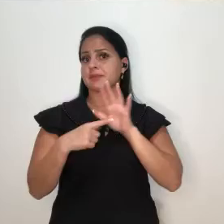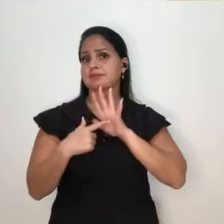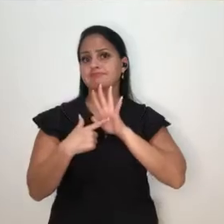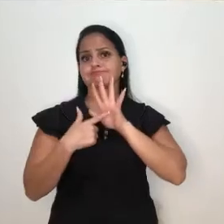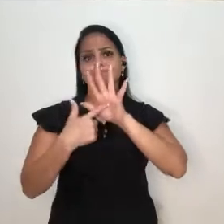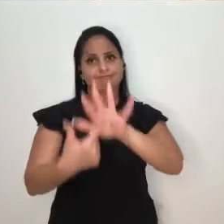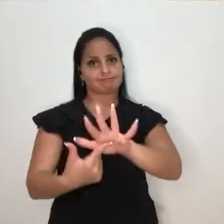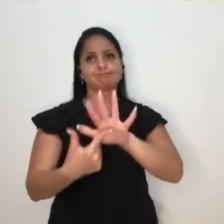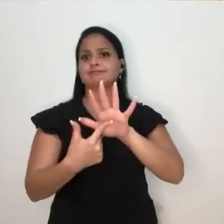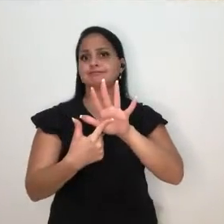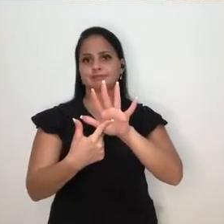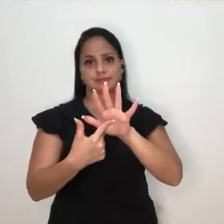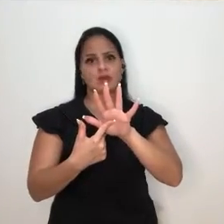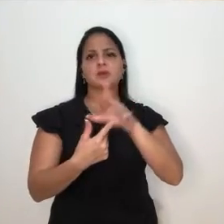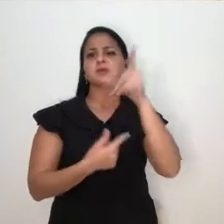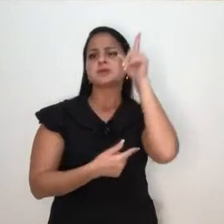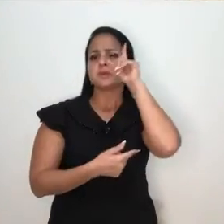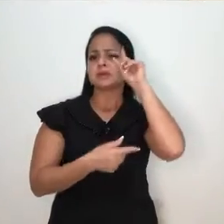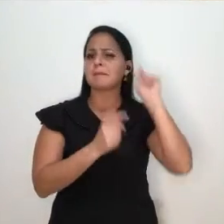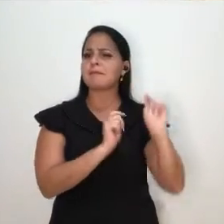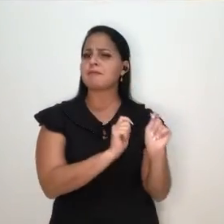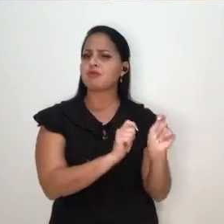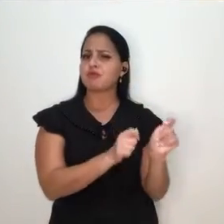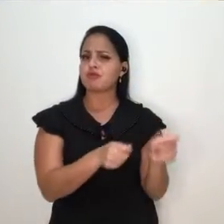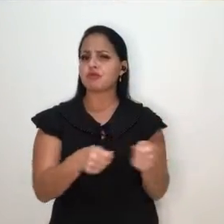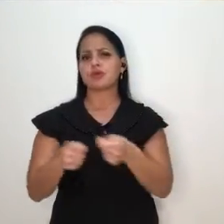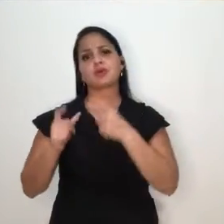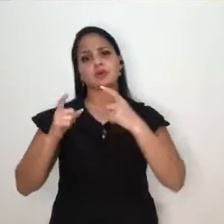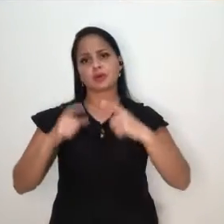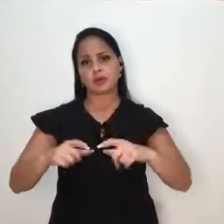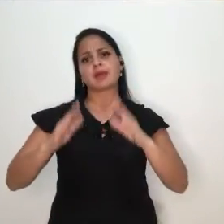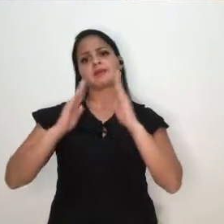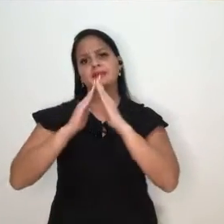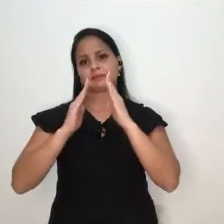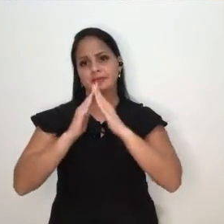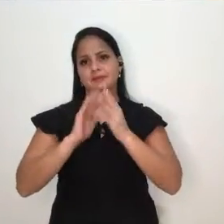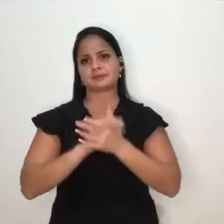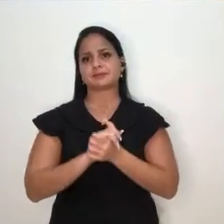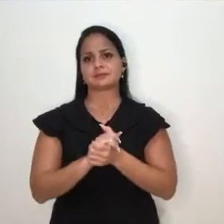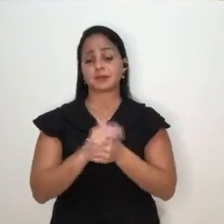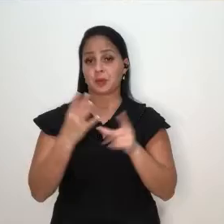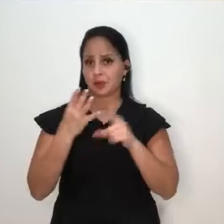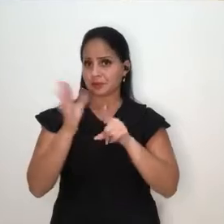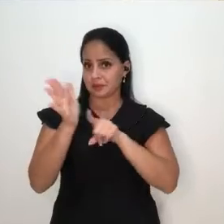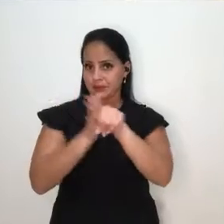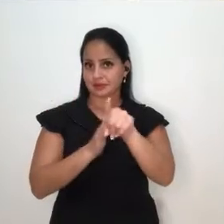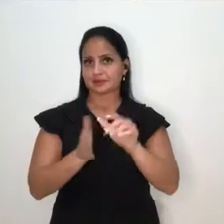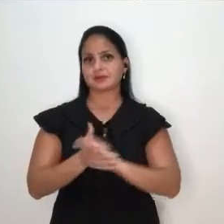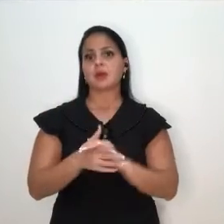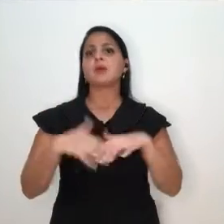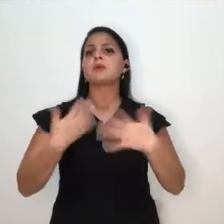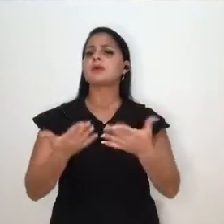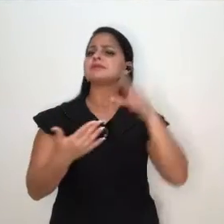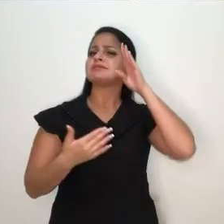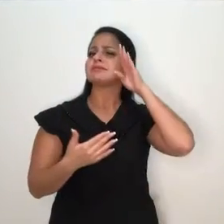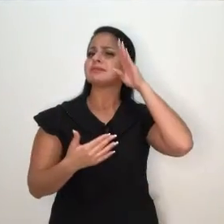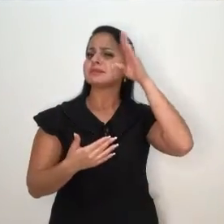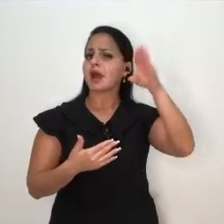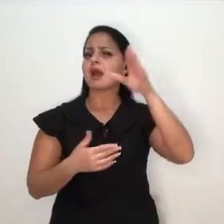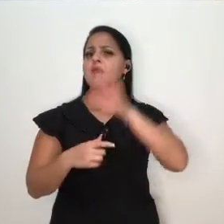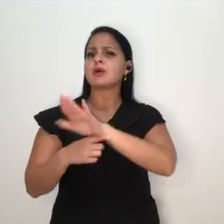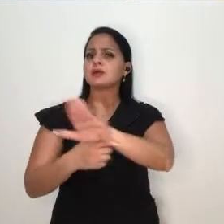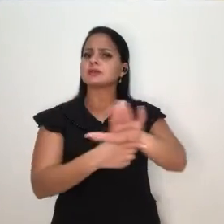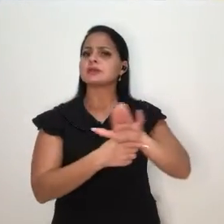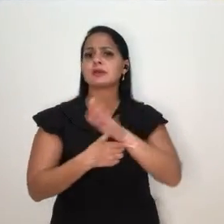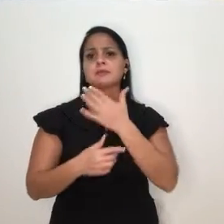trazer, né, isso pro seu dia a dia, pro lugar que você mora. Número 4. Quais foram as principais contribuições